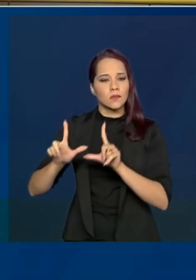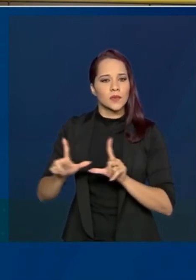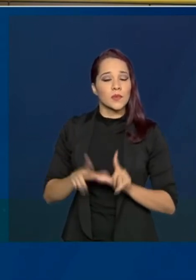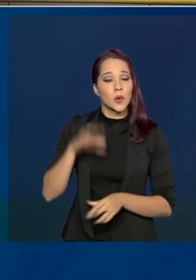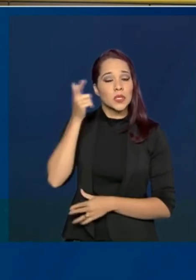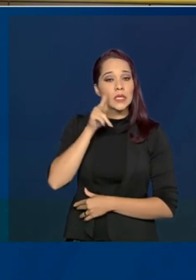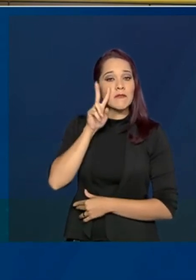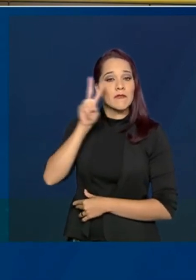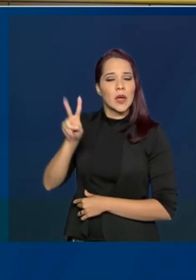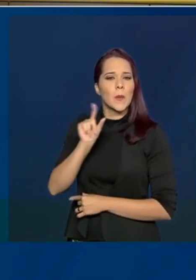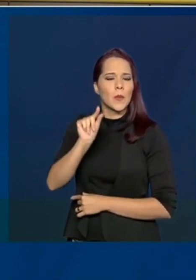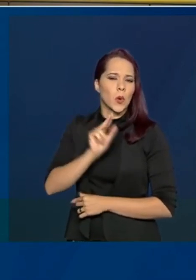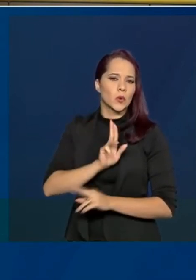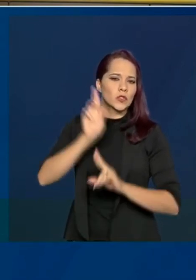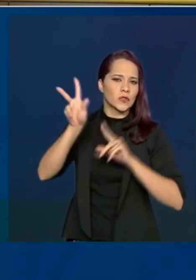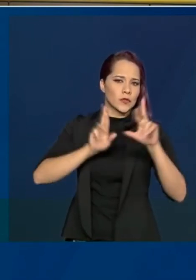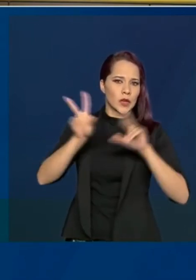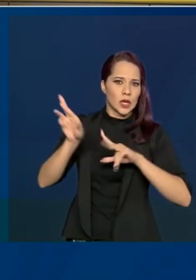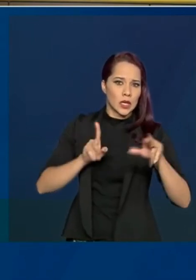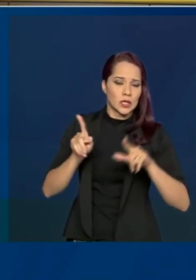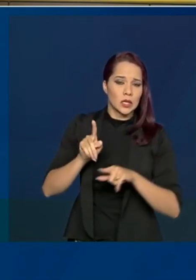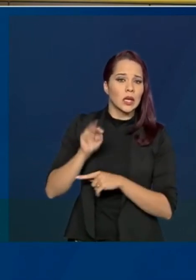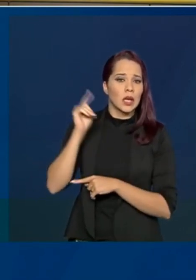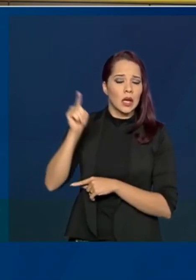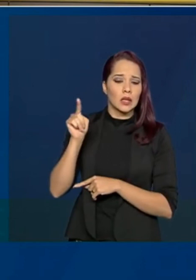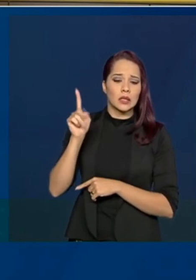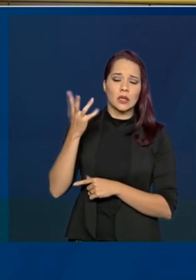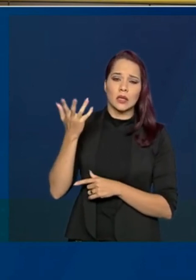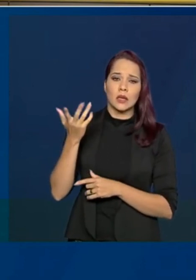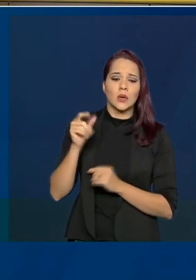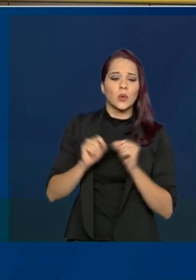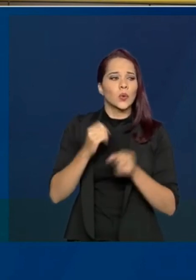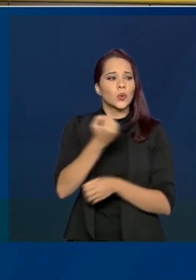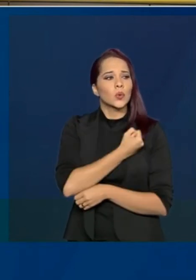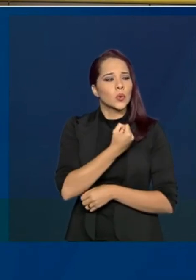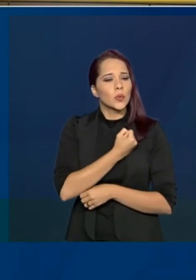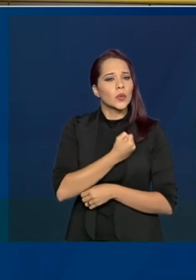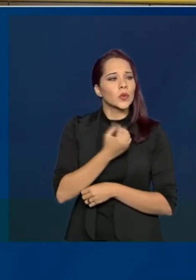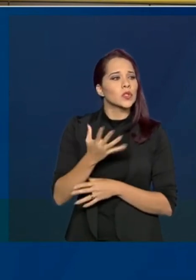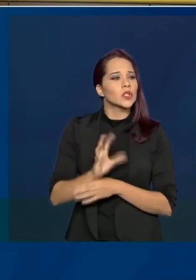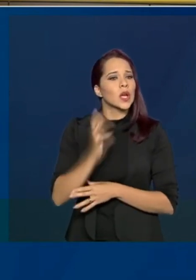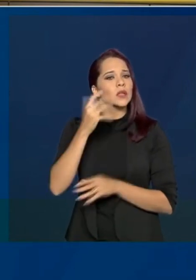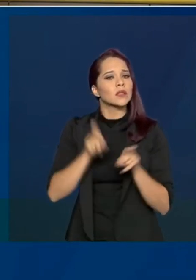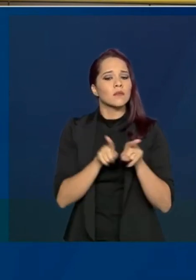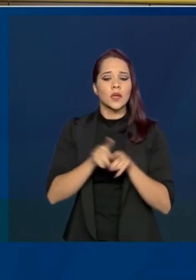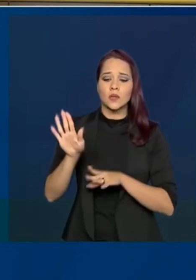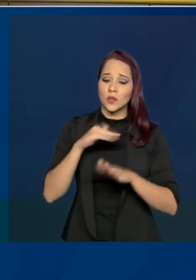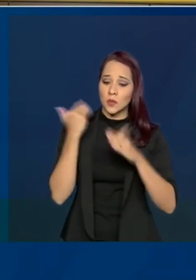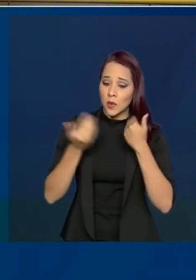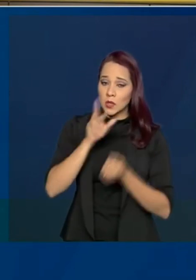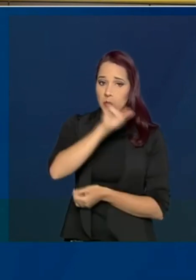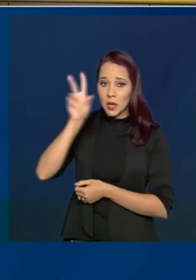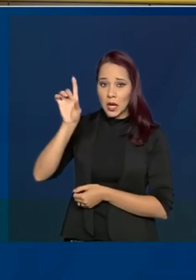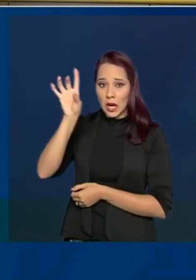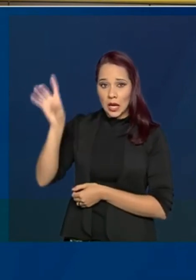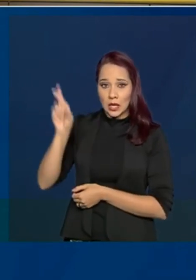a diferença que existe entre o tamanho tanto dos casos como de óbitos por região.